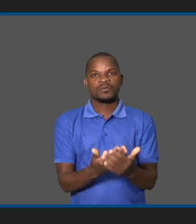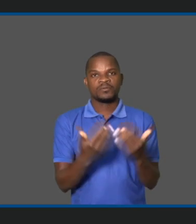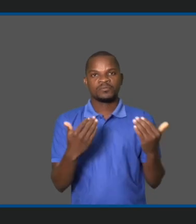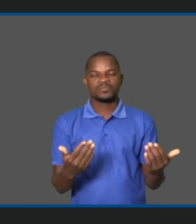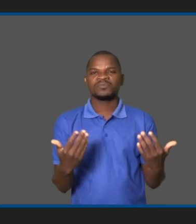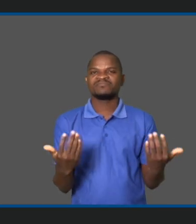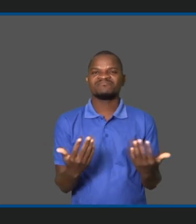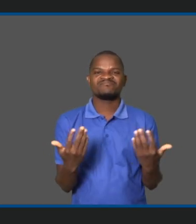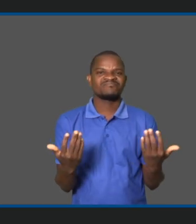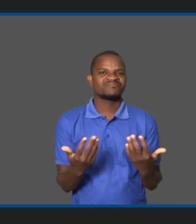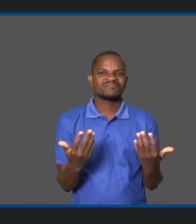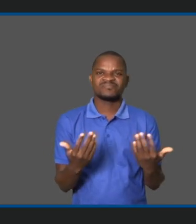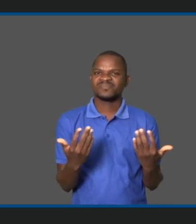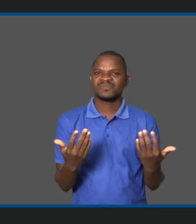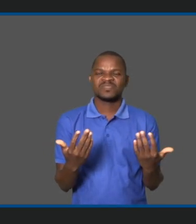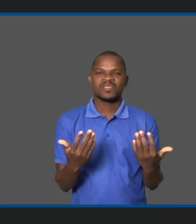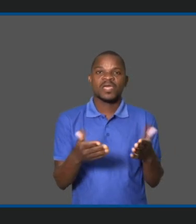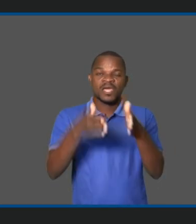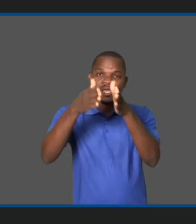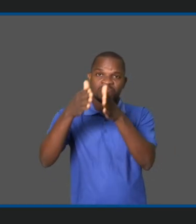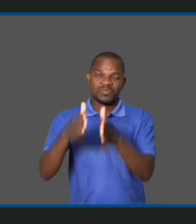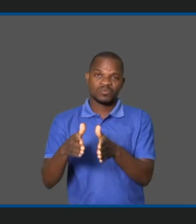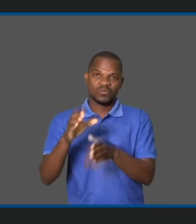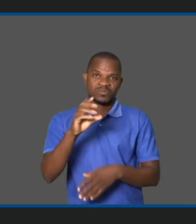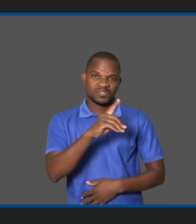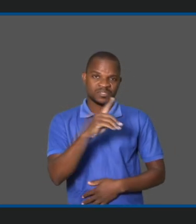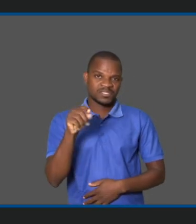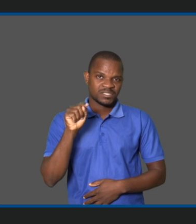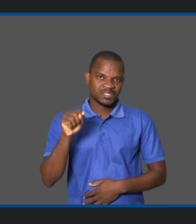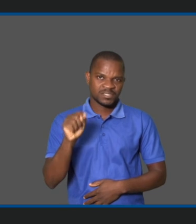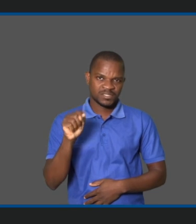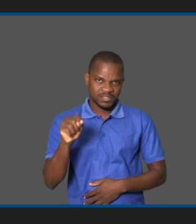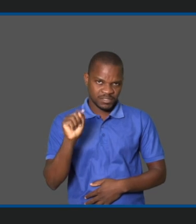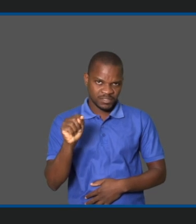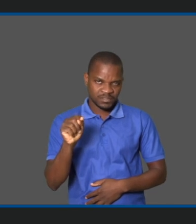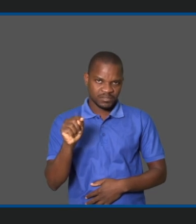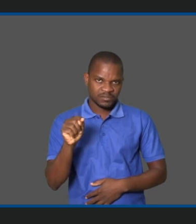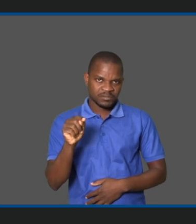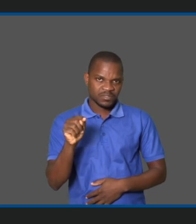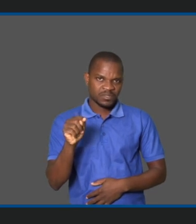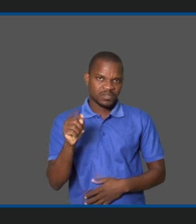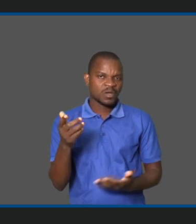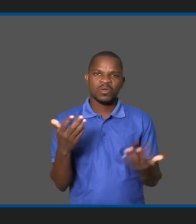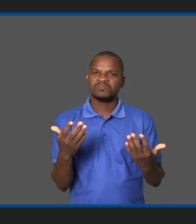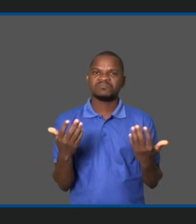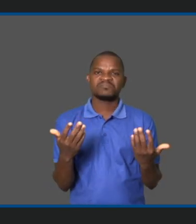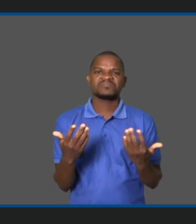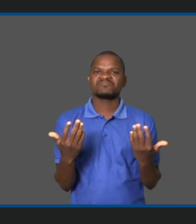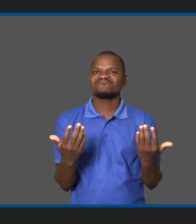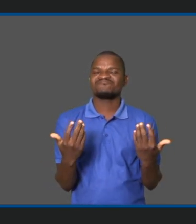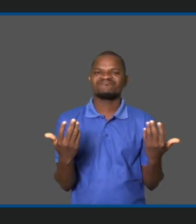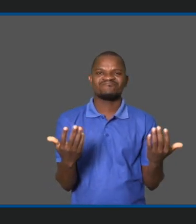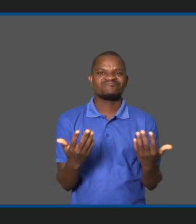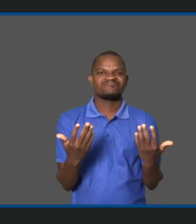um medo por parte do agente da polícia, no sentido que ia ser